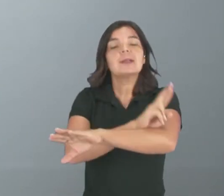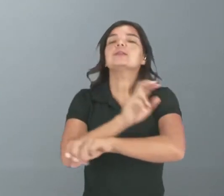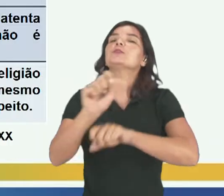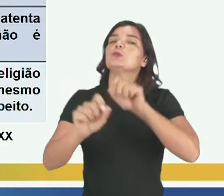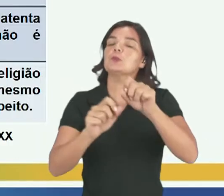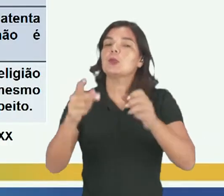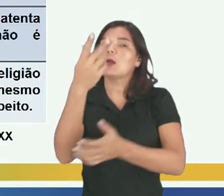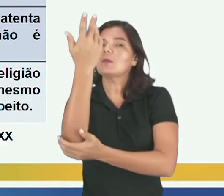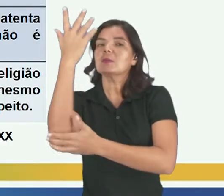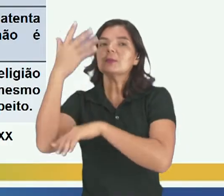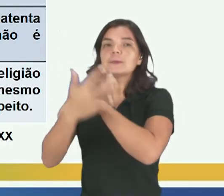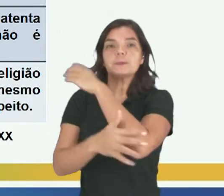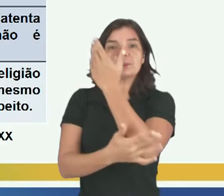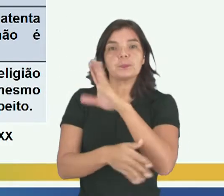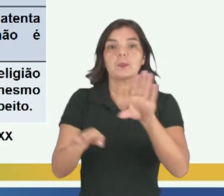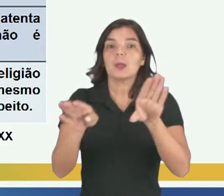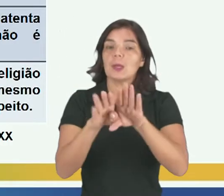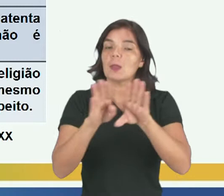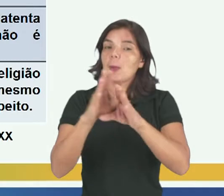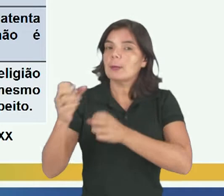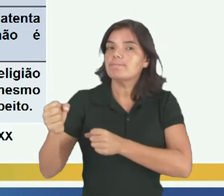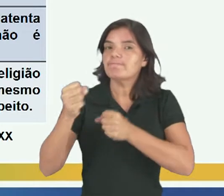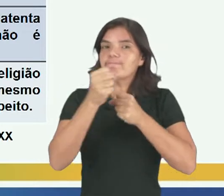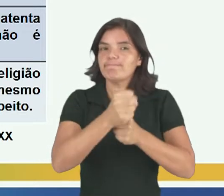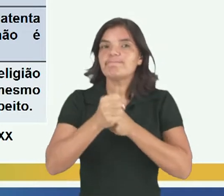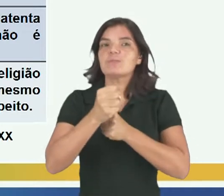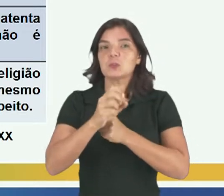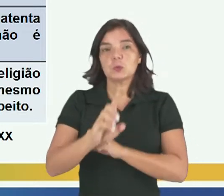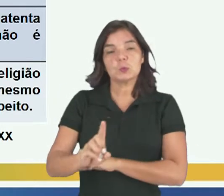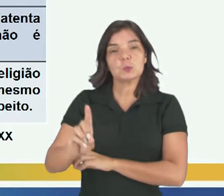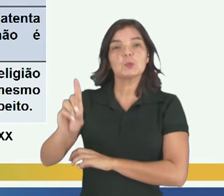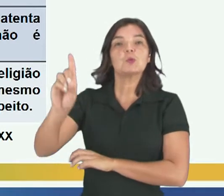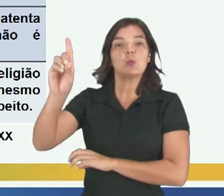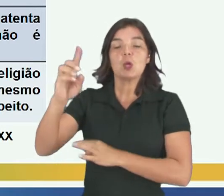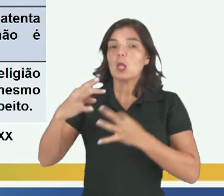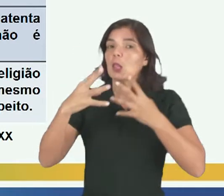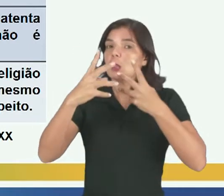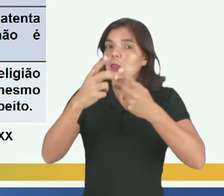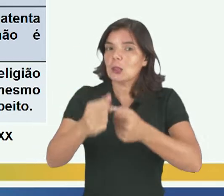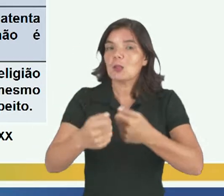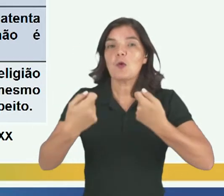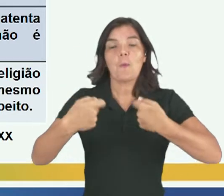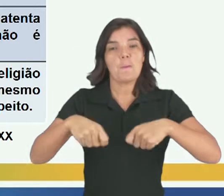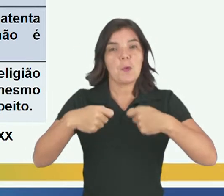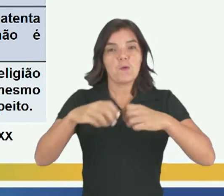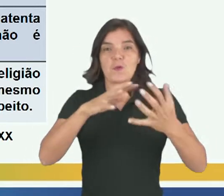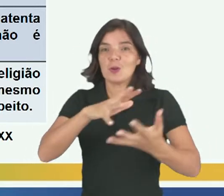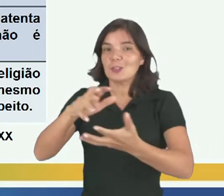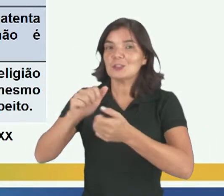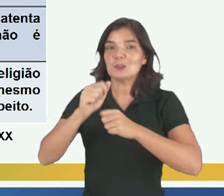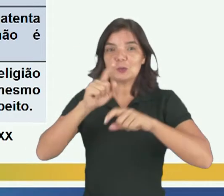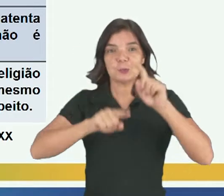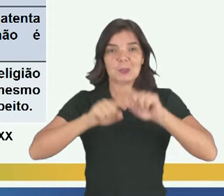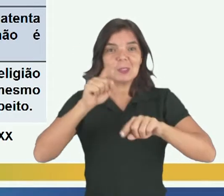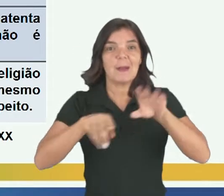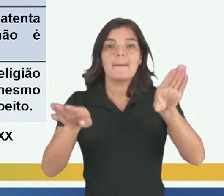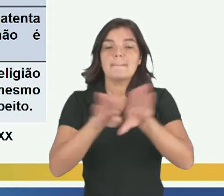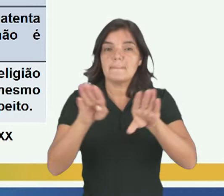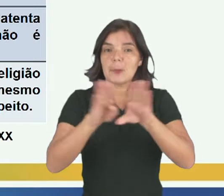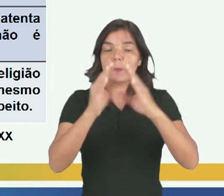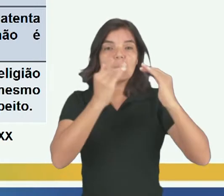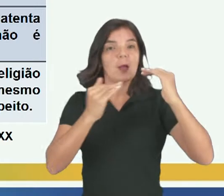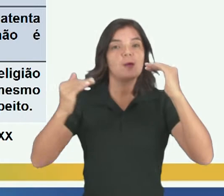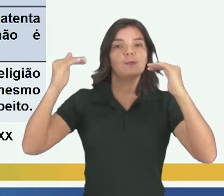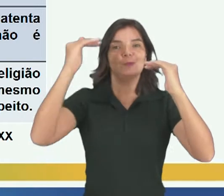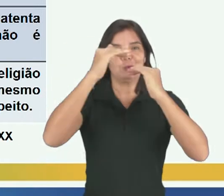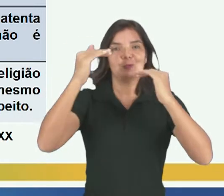aspectos da natureza e do poder de uma divindade que é totalmente dependente do universo material, para além de